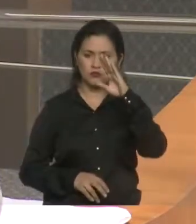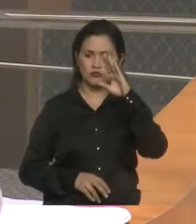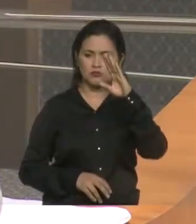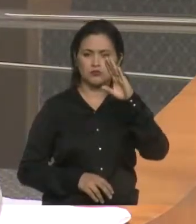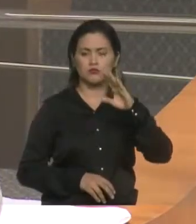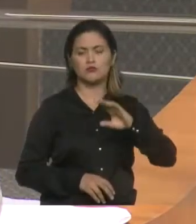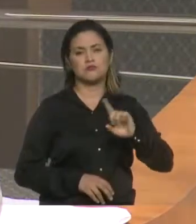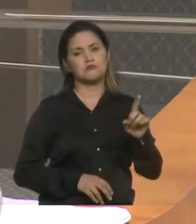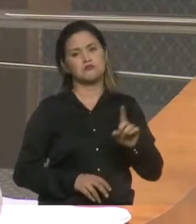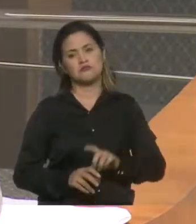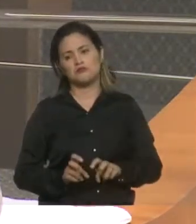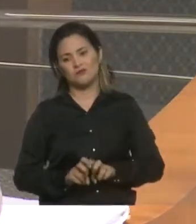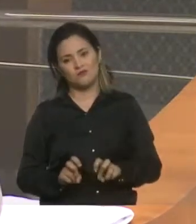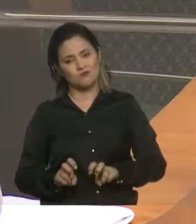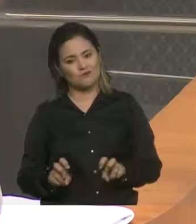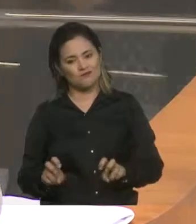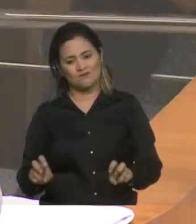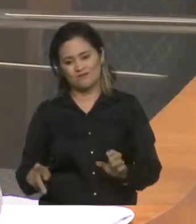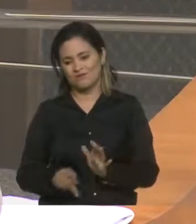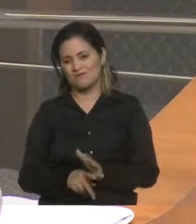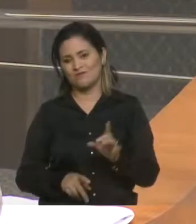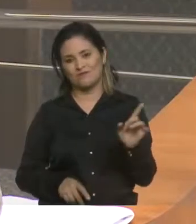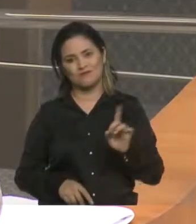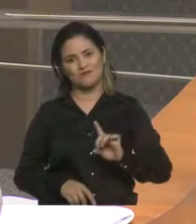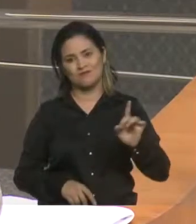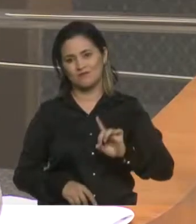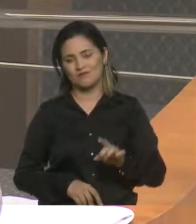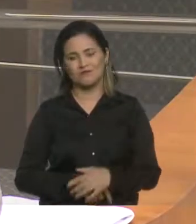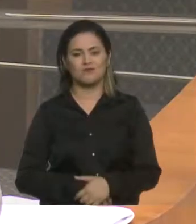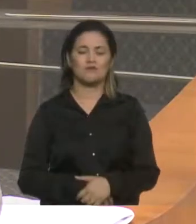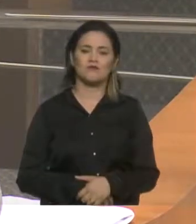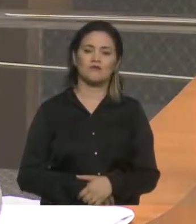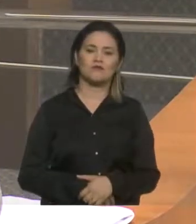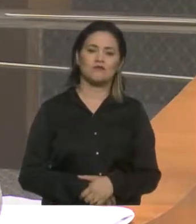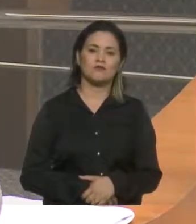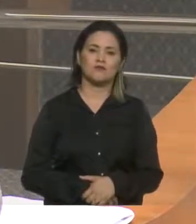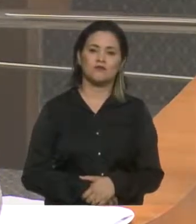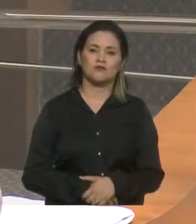da diretora da Assembleia era nesse dia.